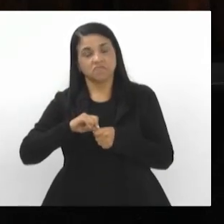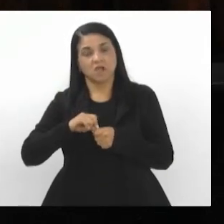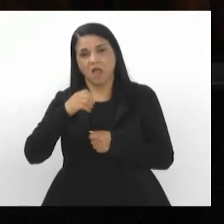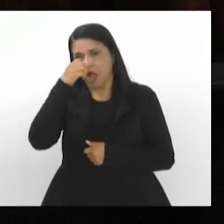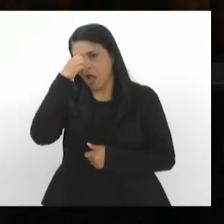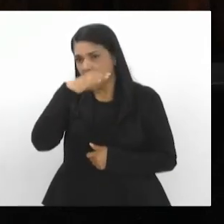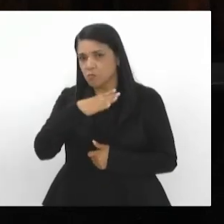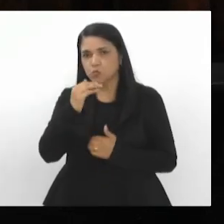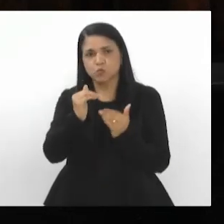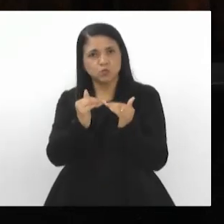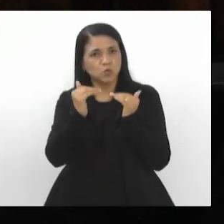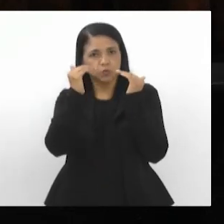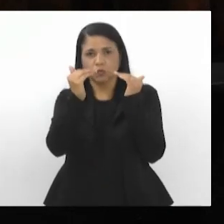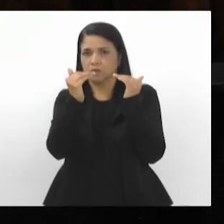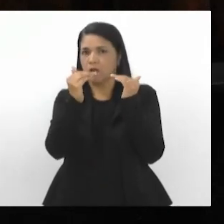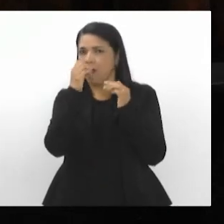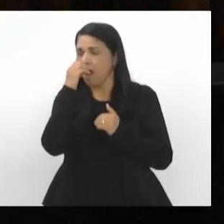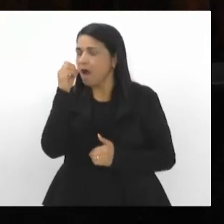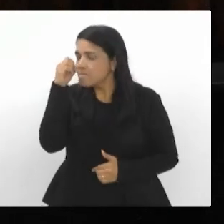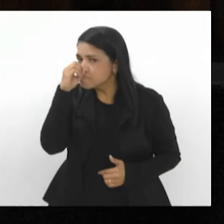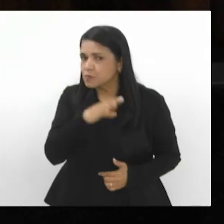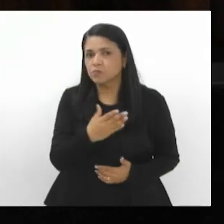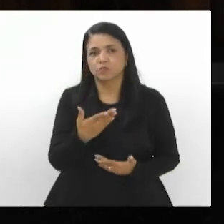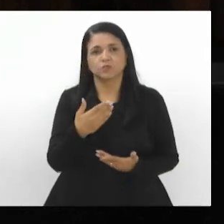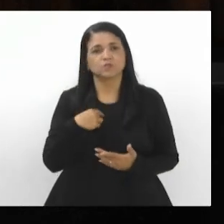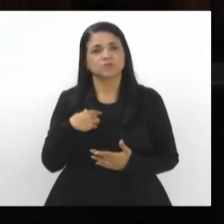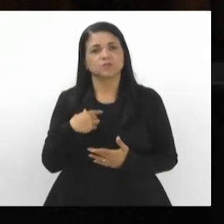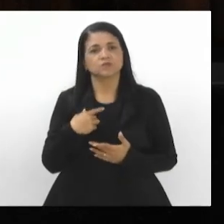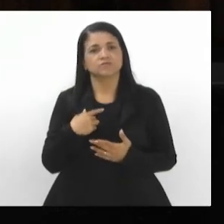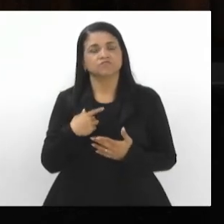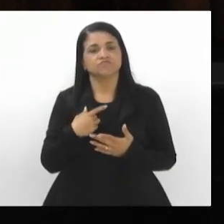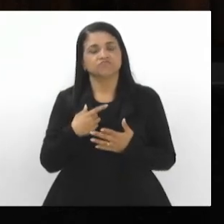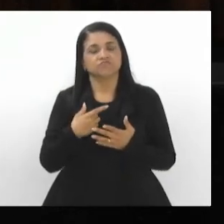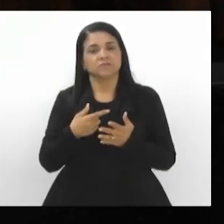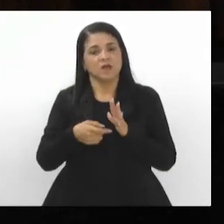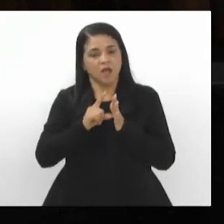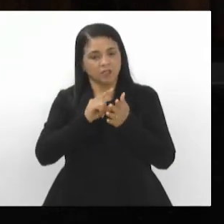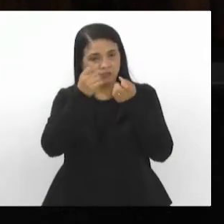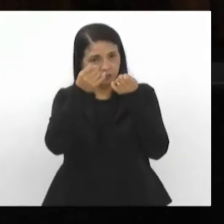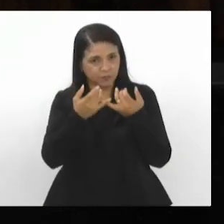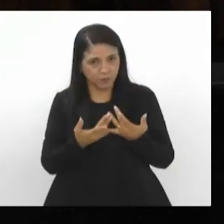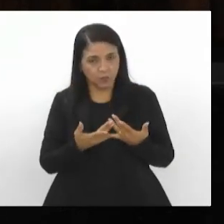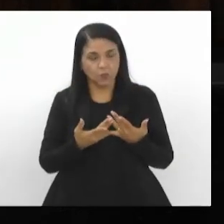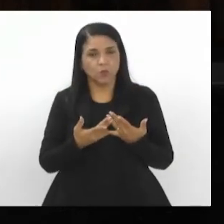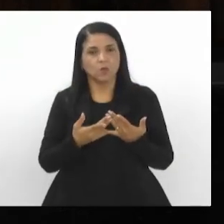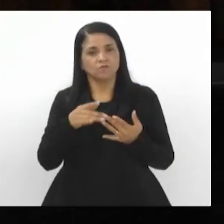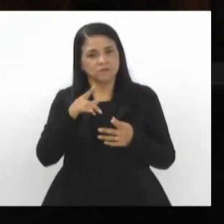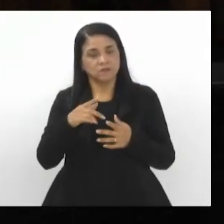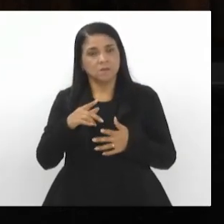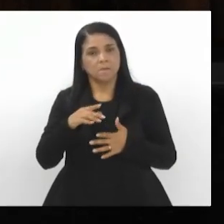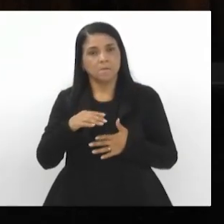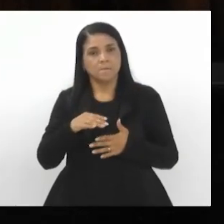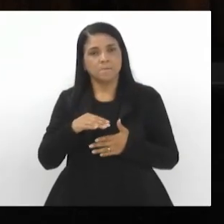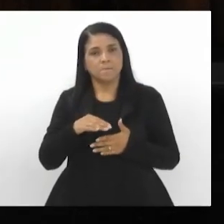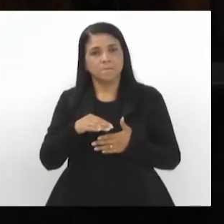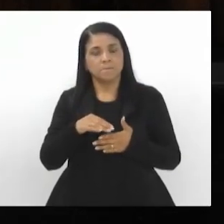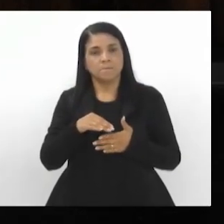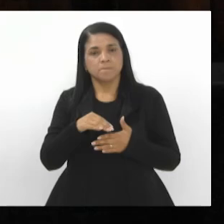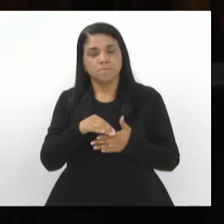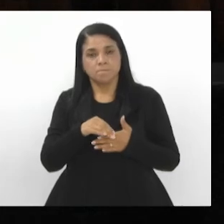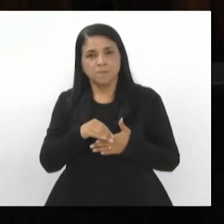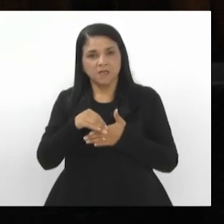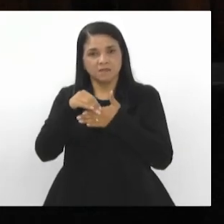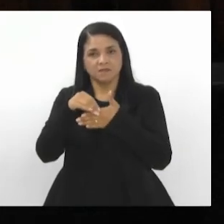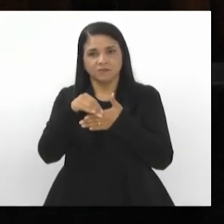de autoridade. Como o senhor citou aí, eu vejo que Vossa Excelência é um militante em